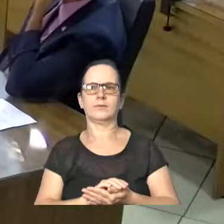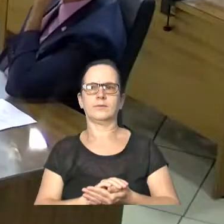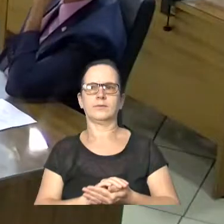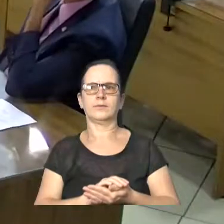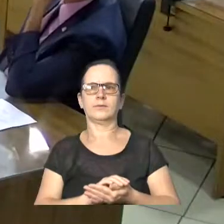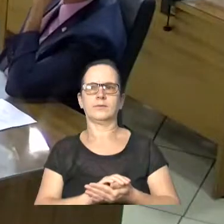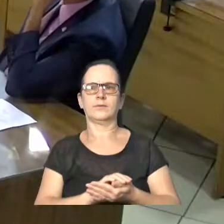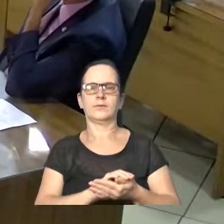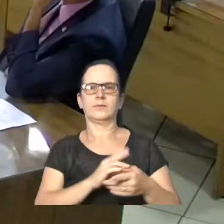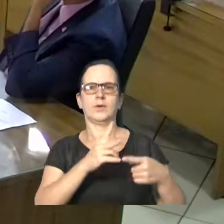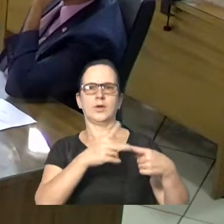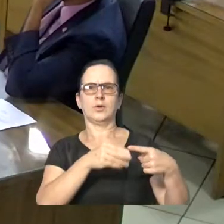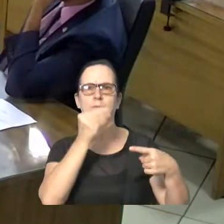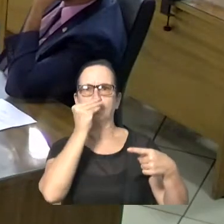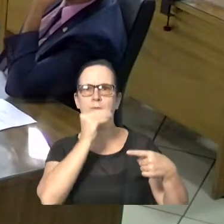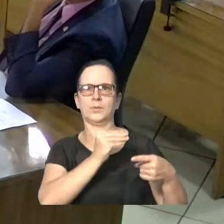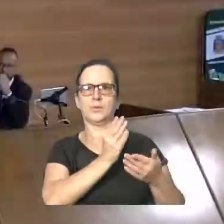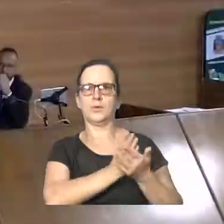voto pela derrubada do veto.